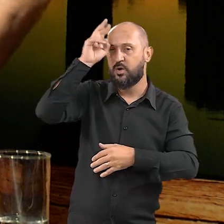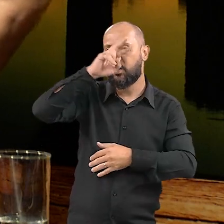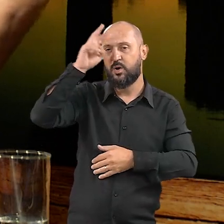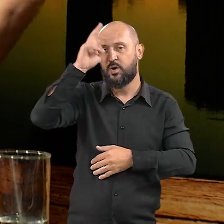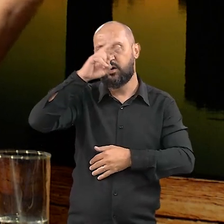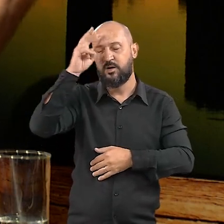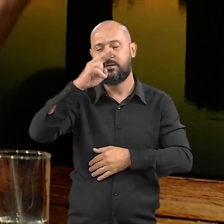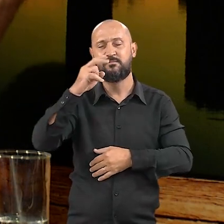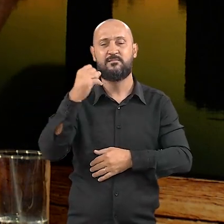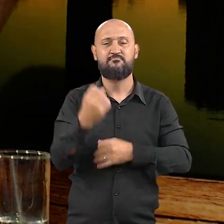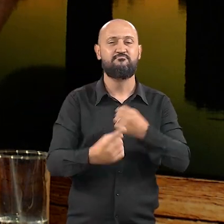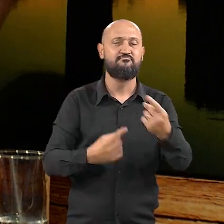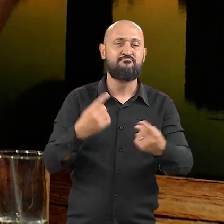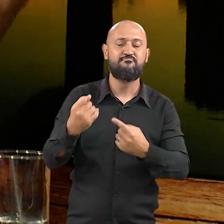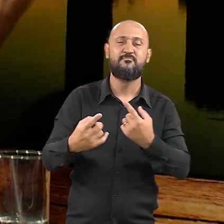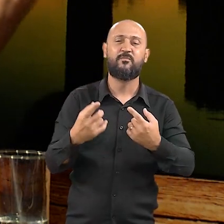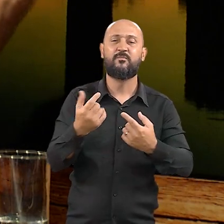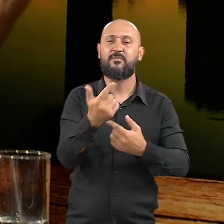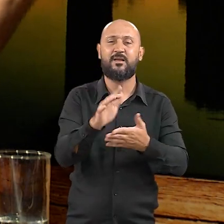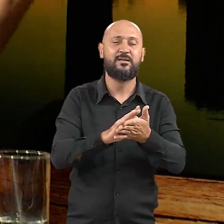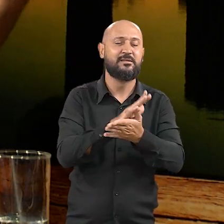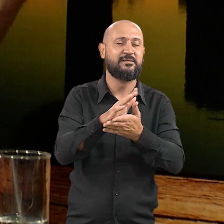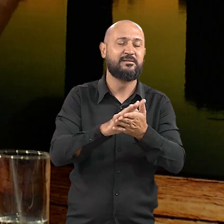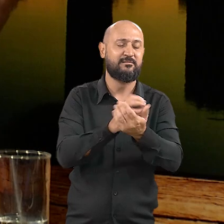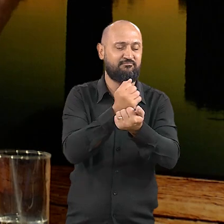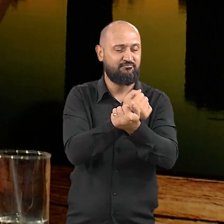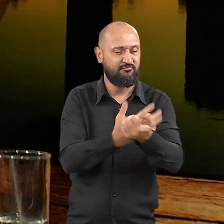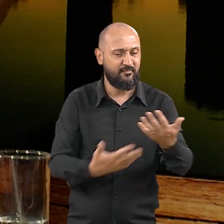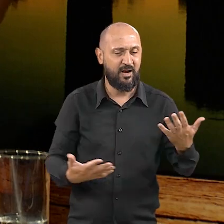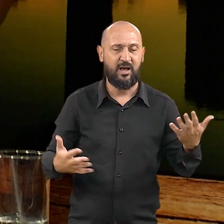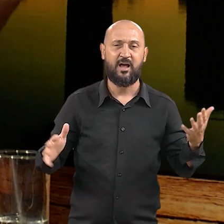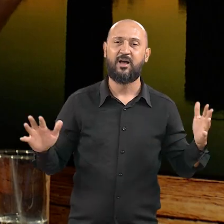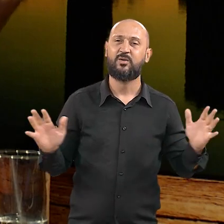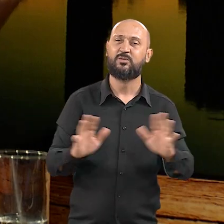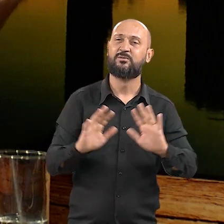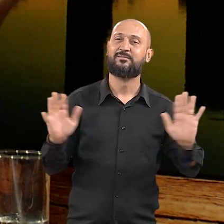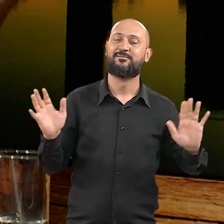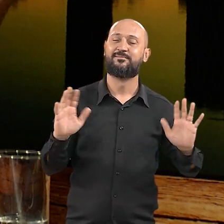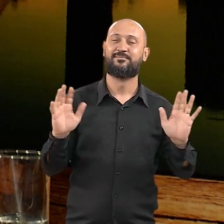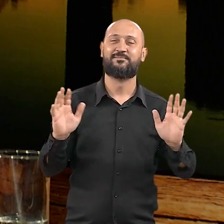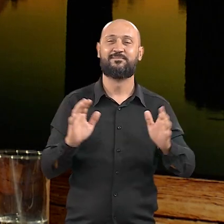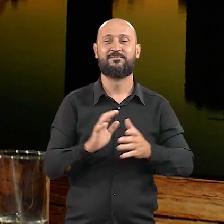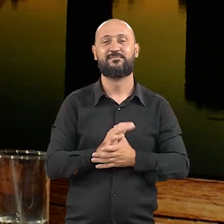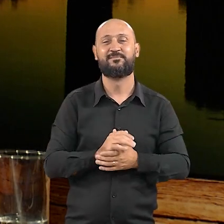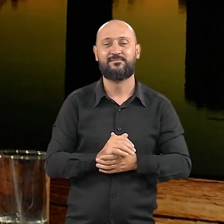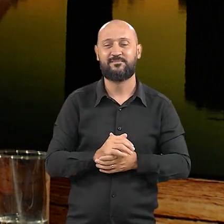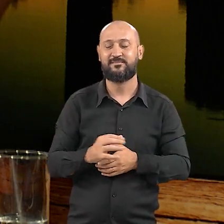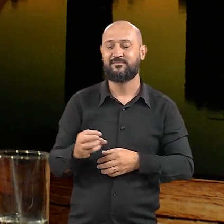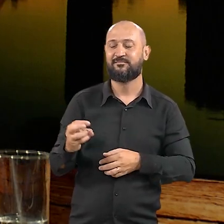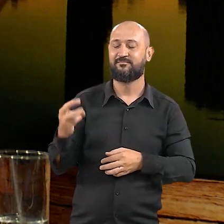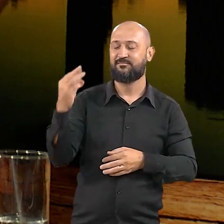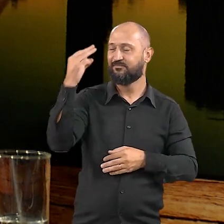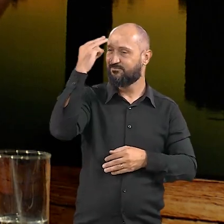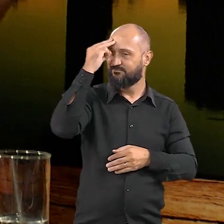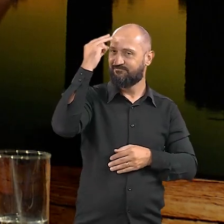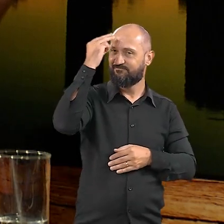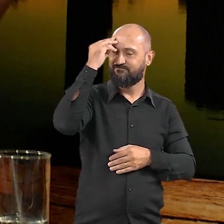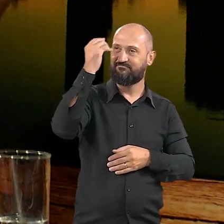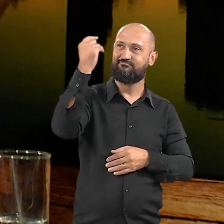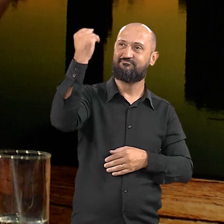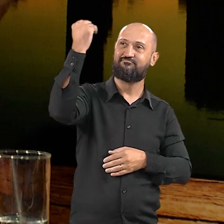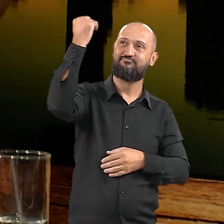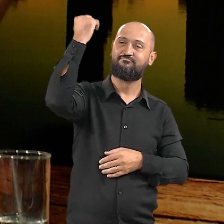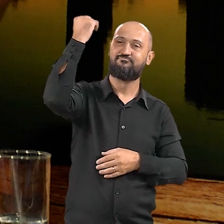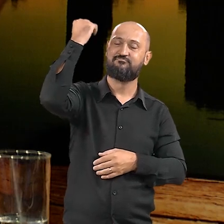uma história das raras, nenhuma gota de sangue derramada. Memória que vem